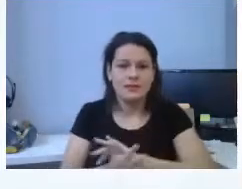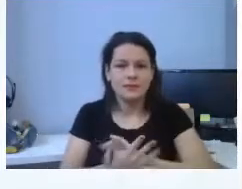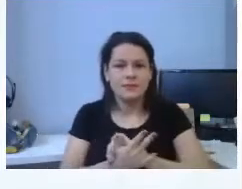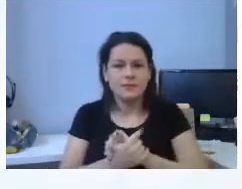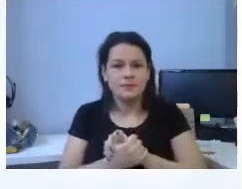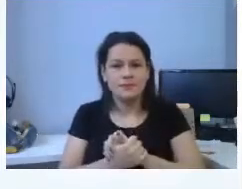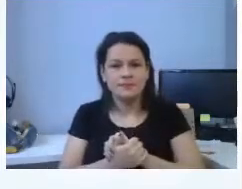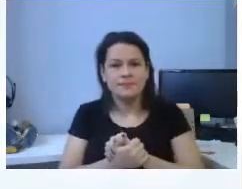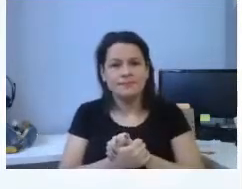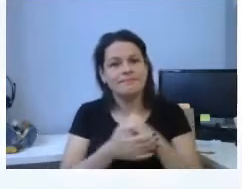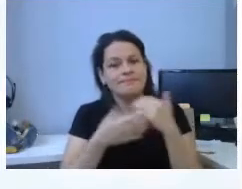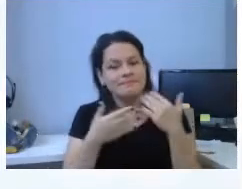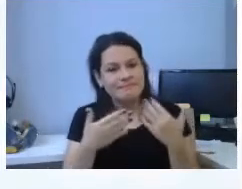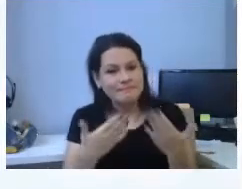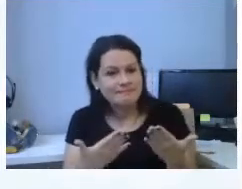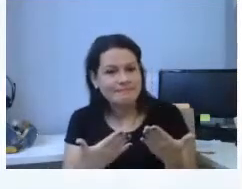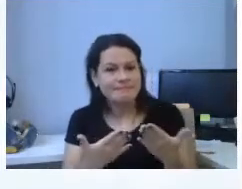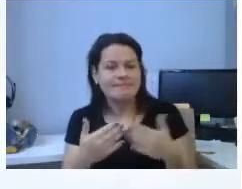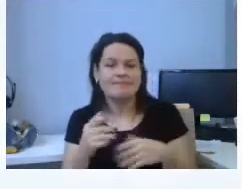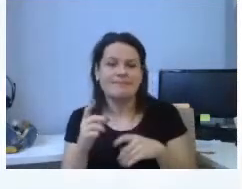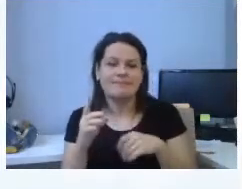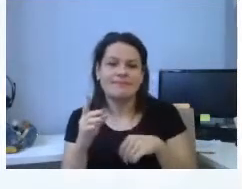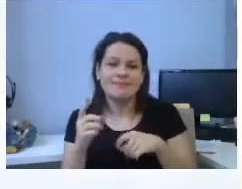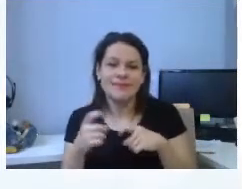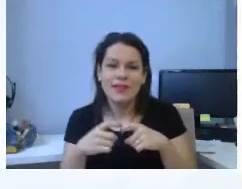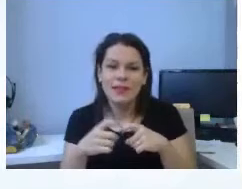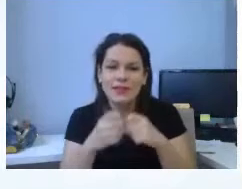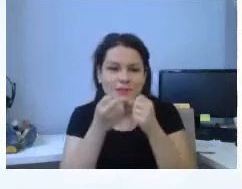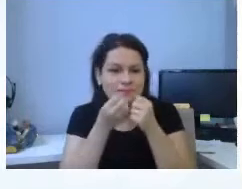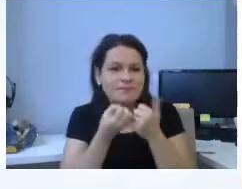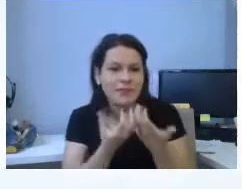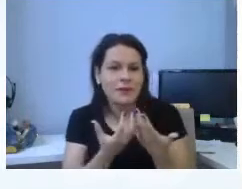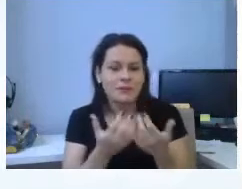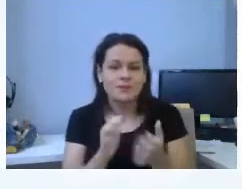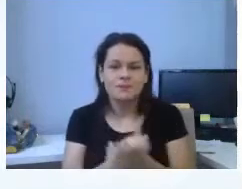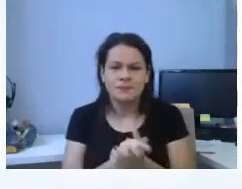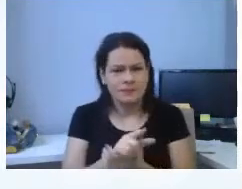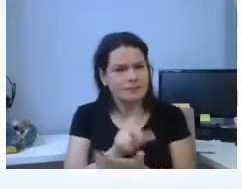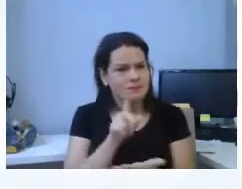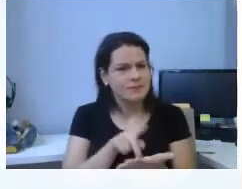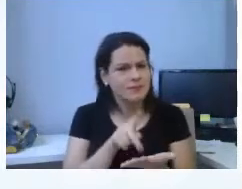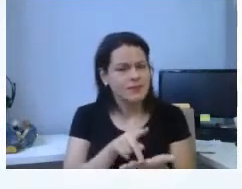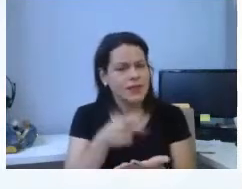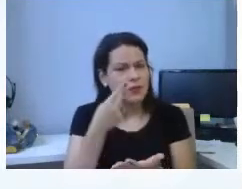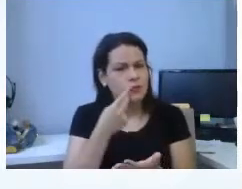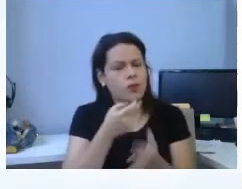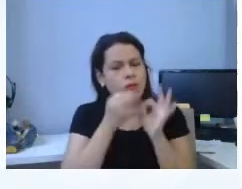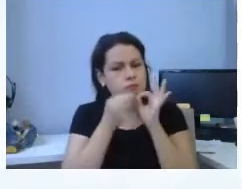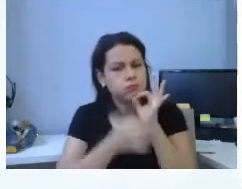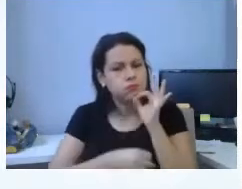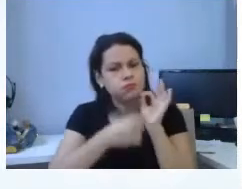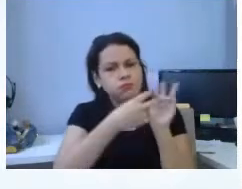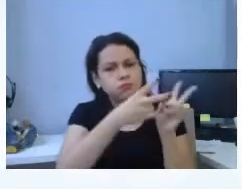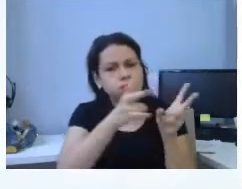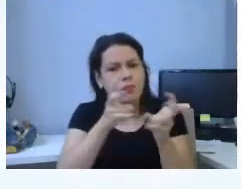Muito bem, doutor, muito bem. De fato, o senhor fez uma